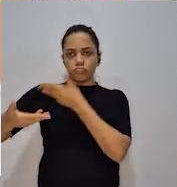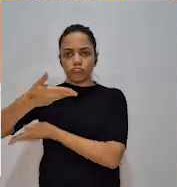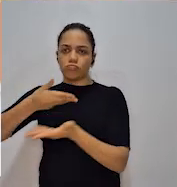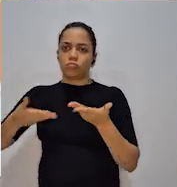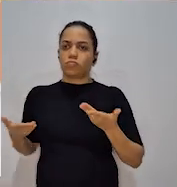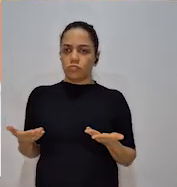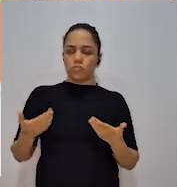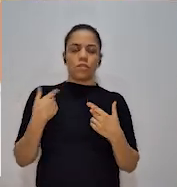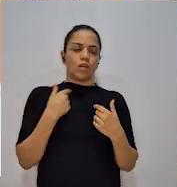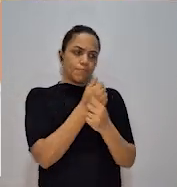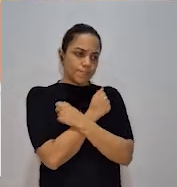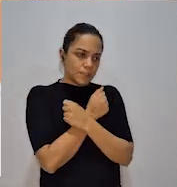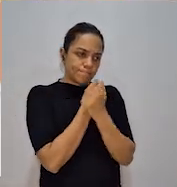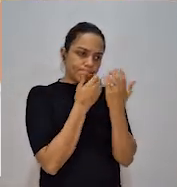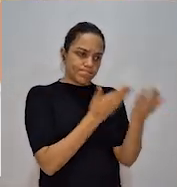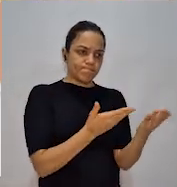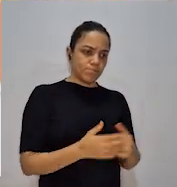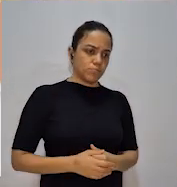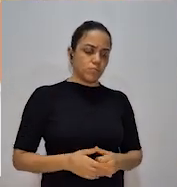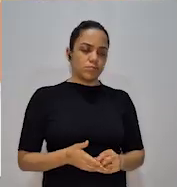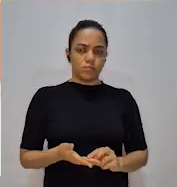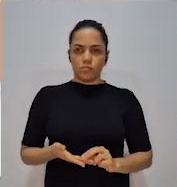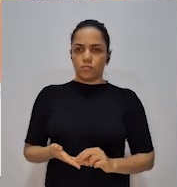organizações. Receba meu abraço, viu?